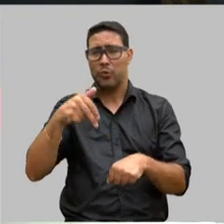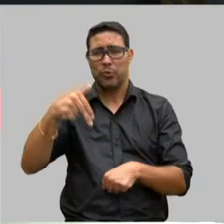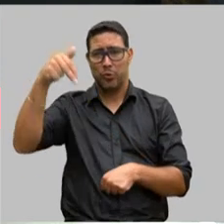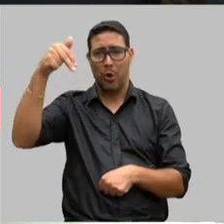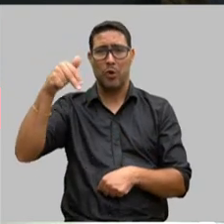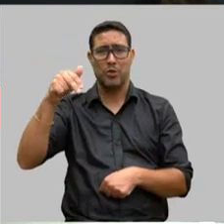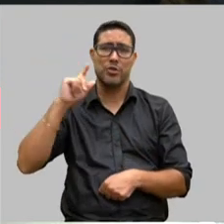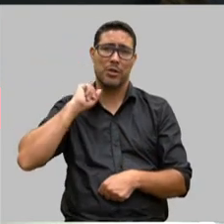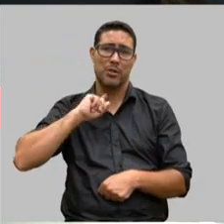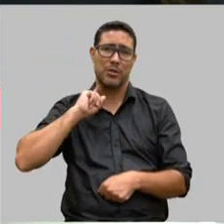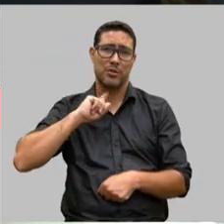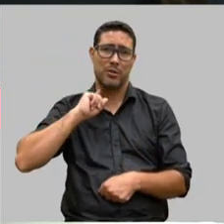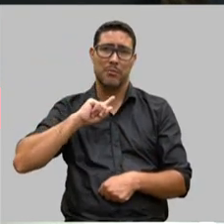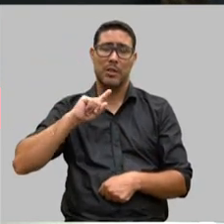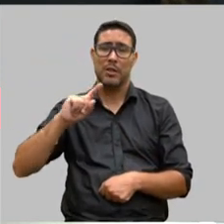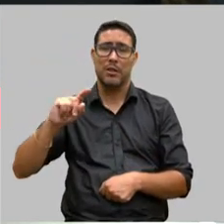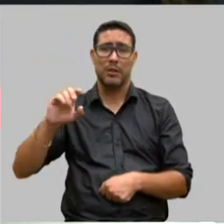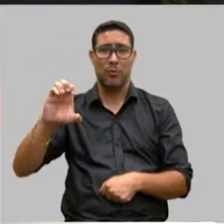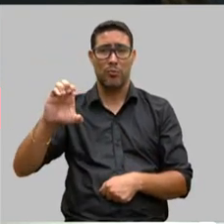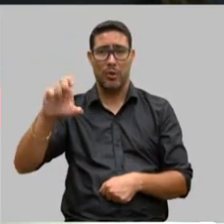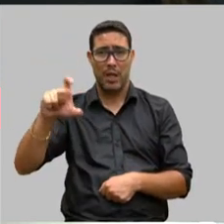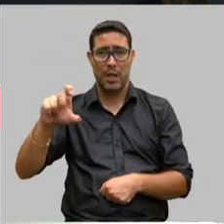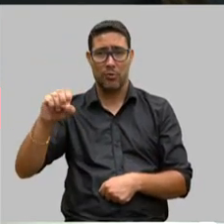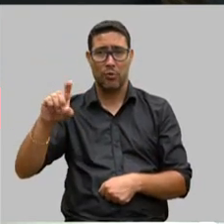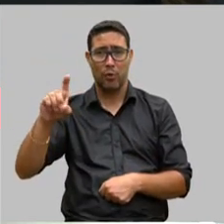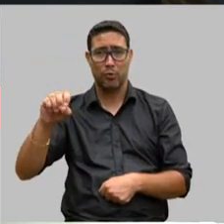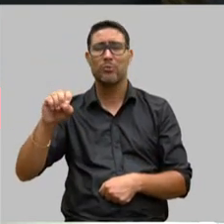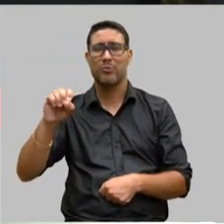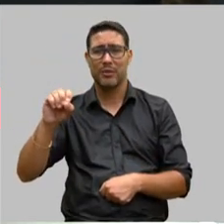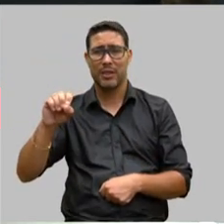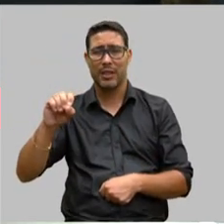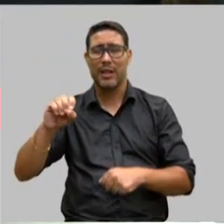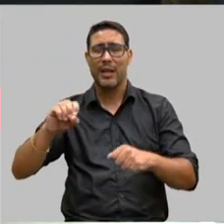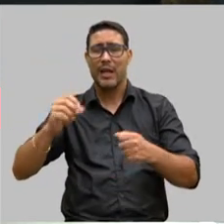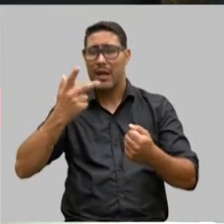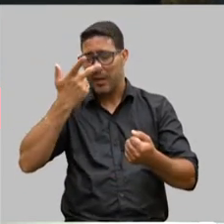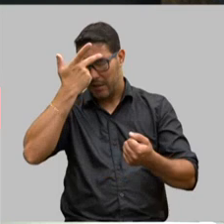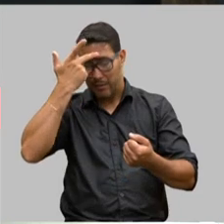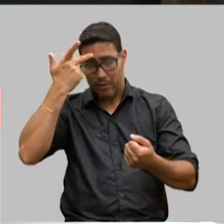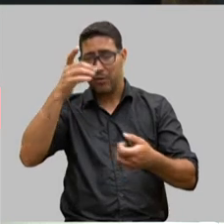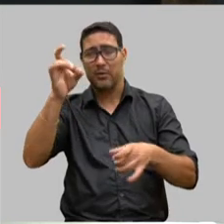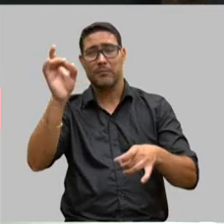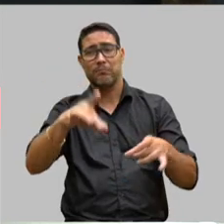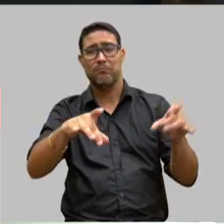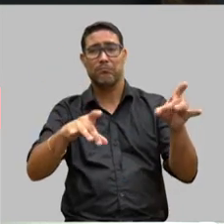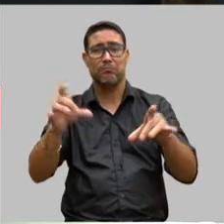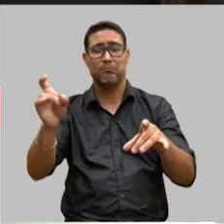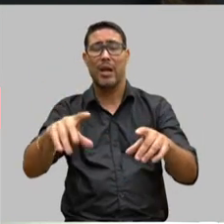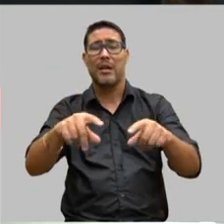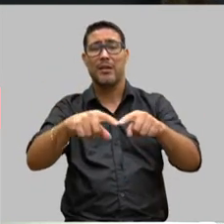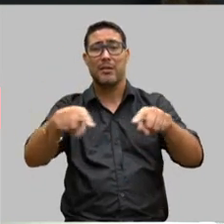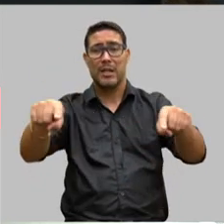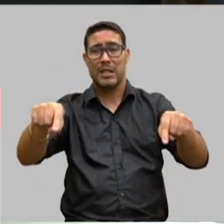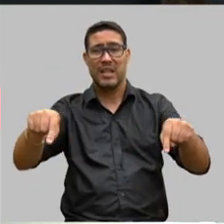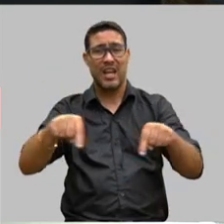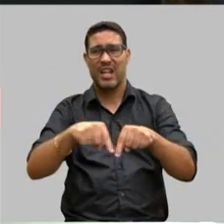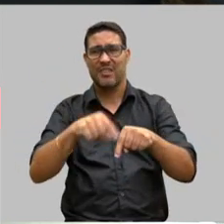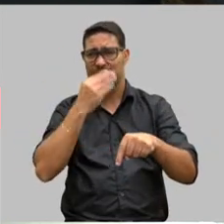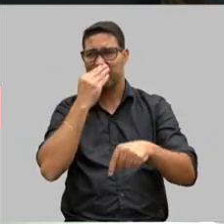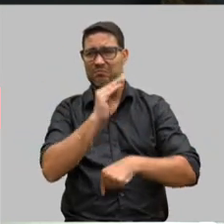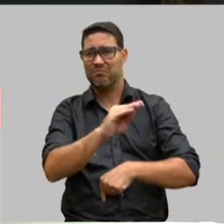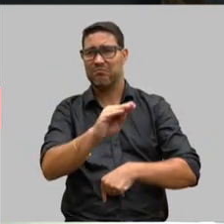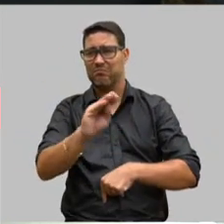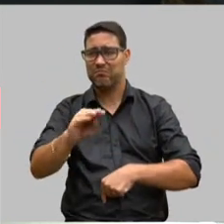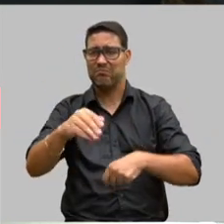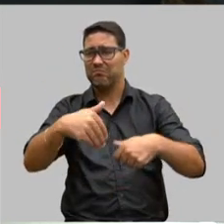um êxodo mesmo, um abandono de áreas por produtores da agricultura familiar,